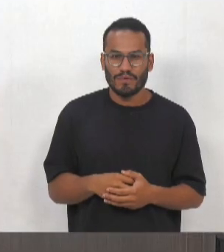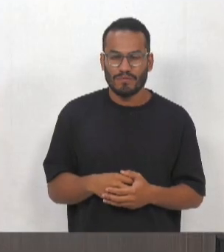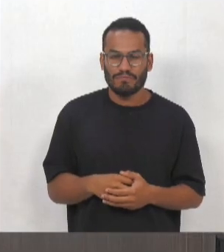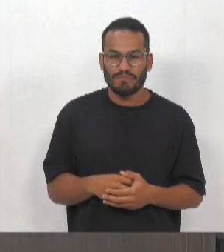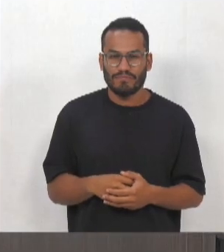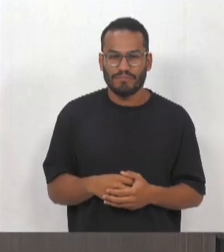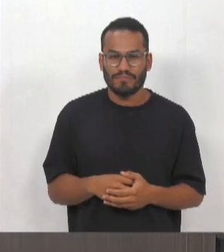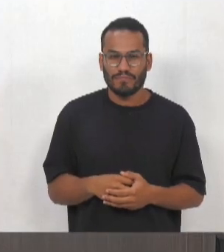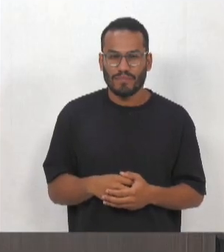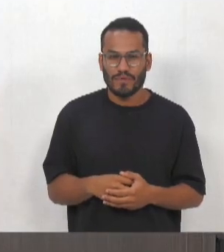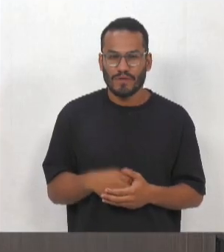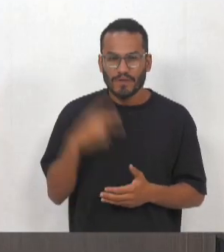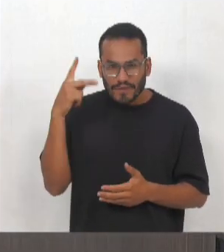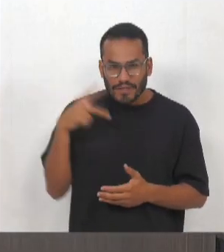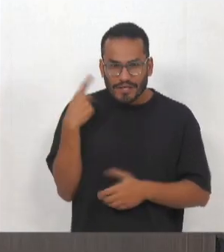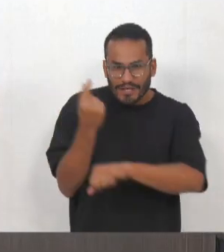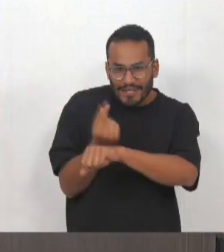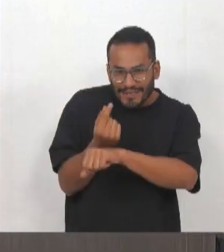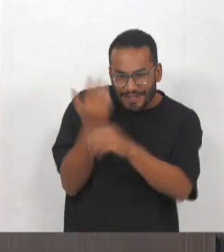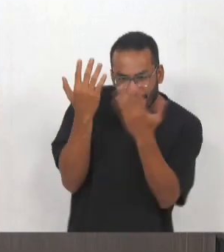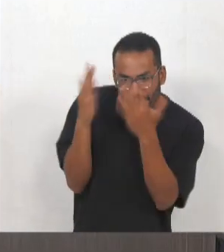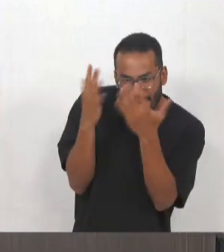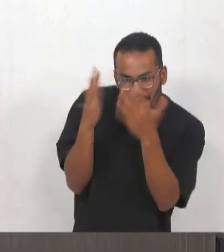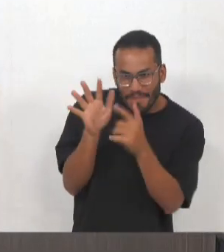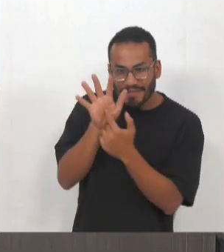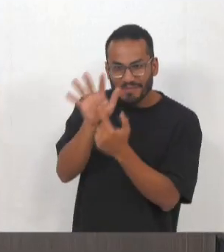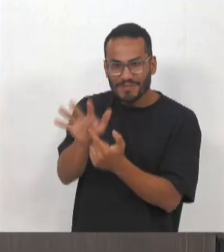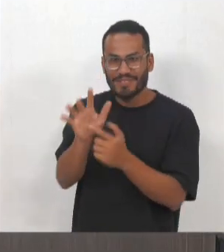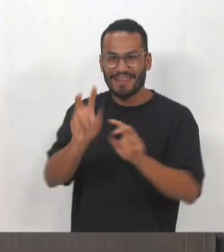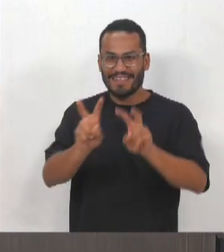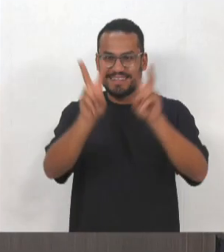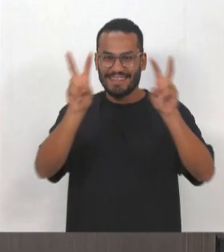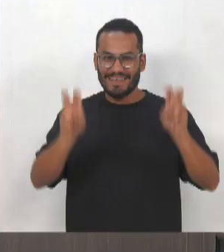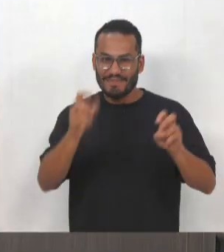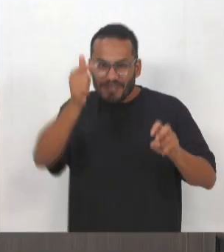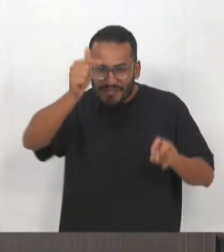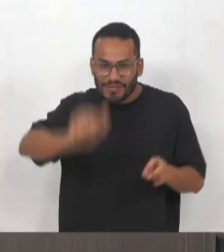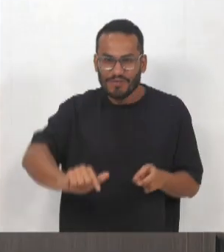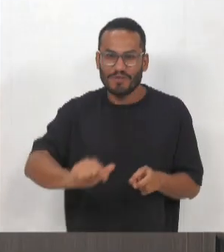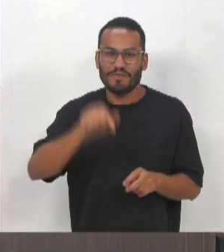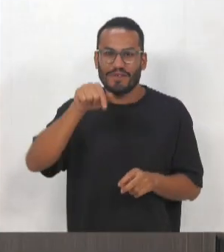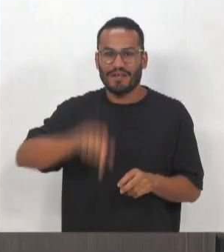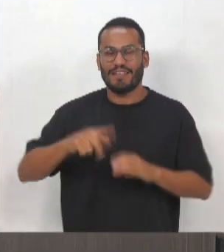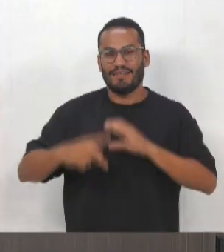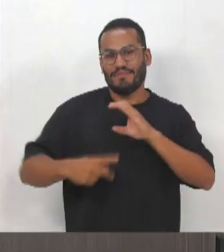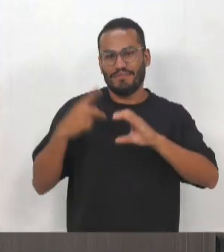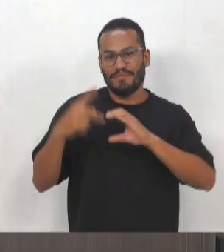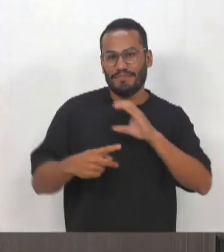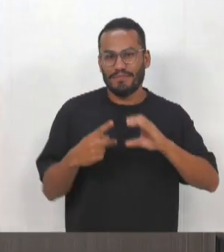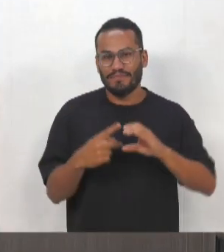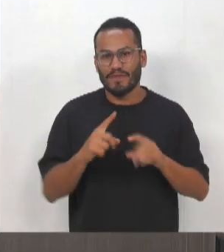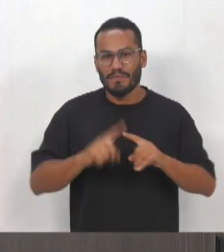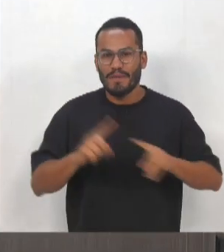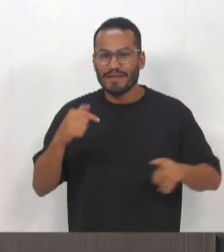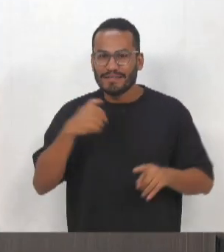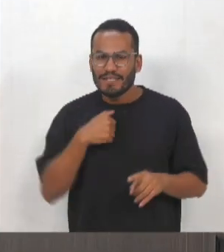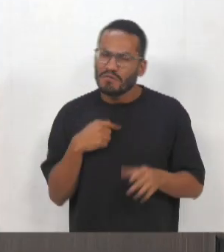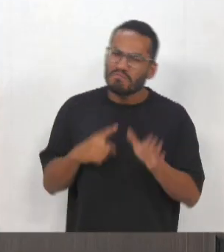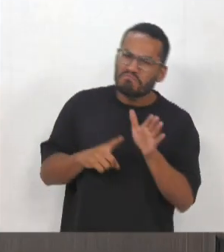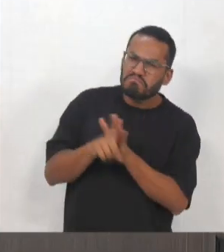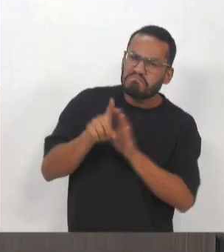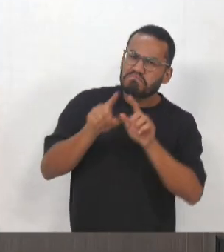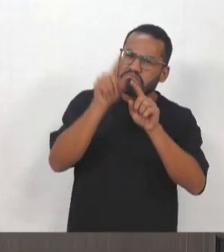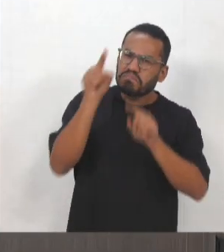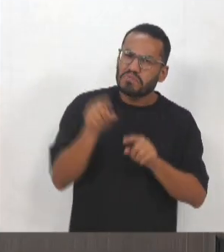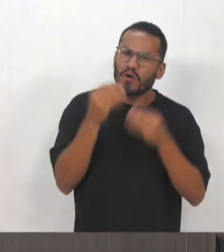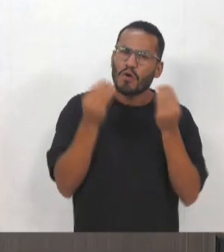Tuca. Vereadora Cris, parabéns por trazer esse tema uma vez mais aqui na Casa Legislativa, mas eu fico me perguntando,